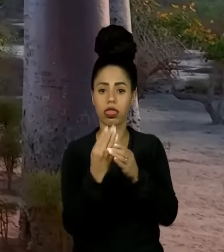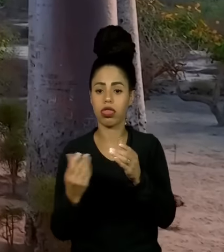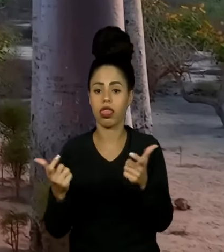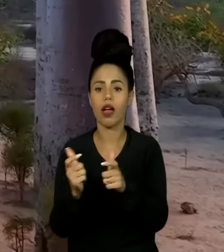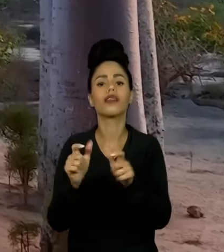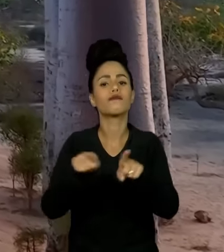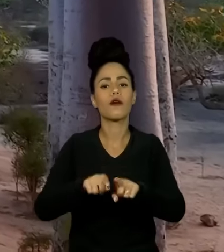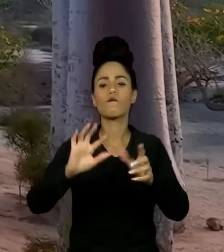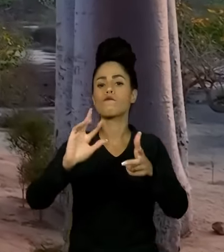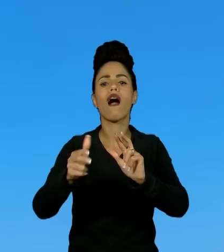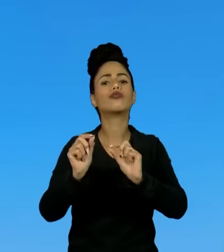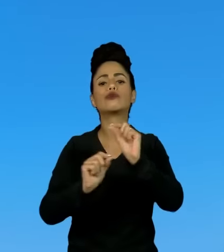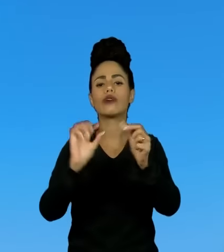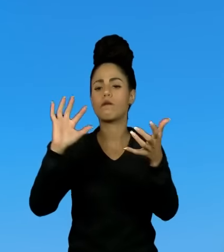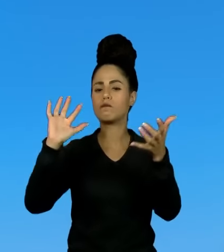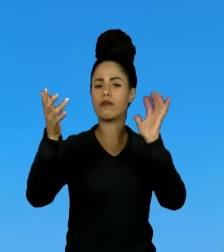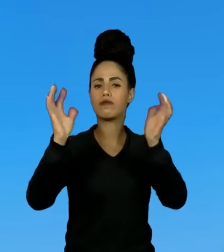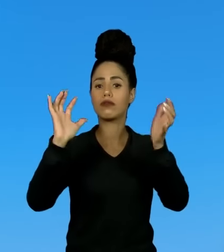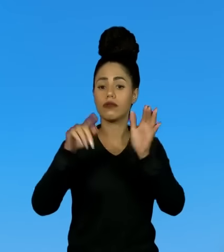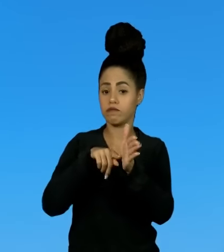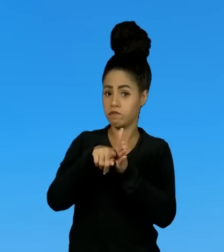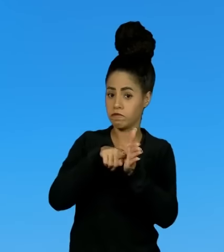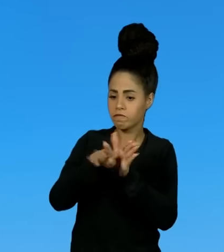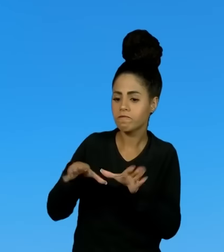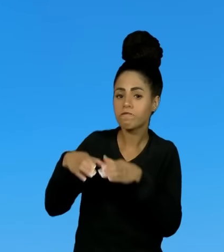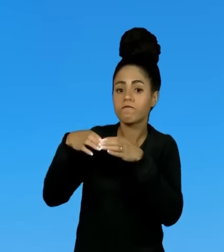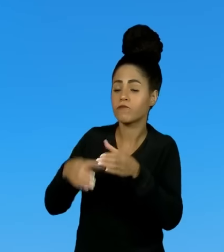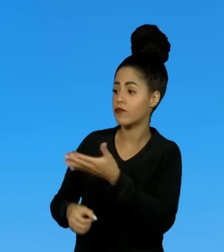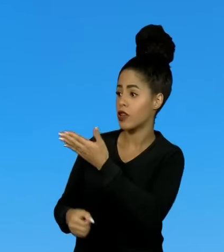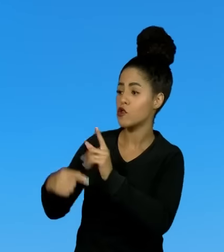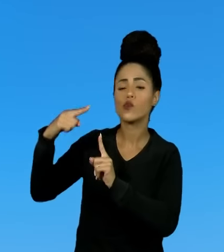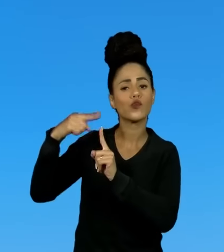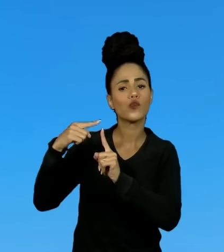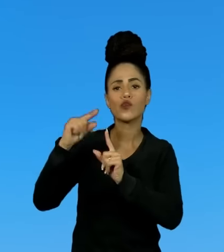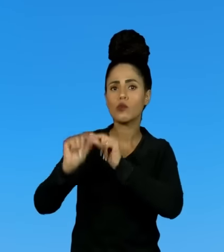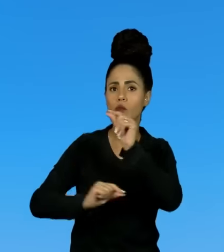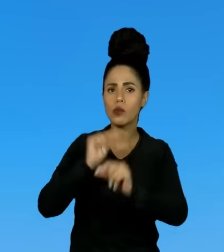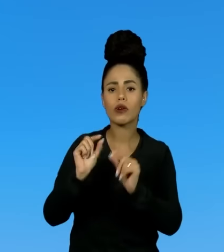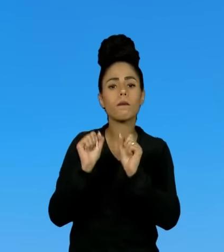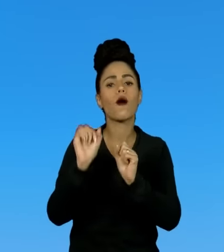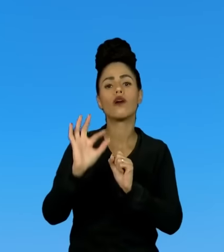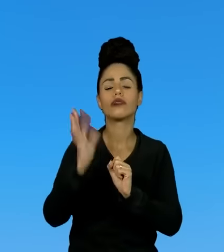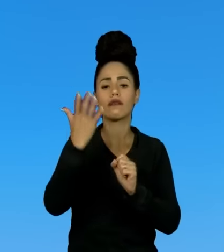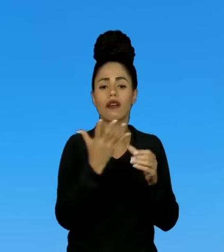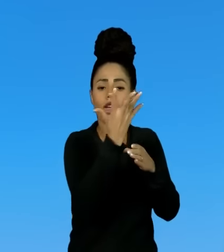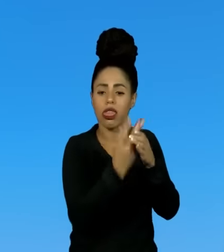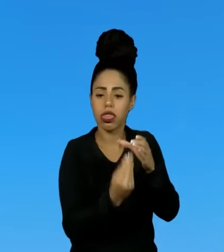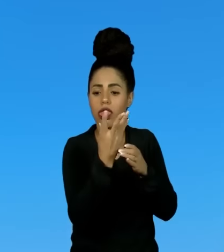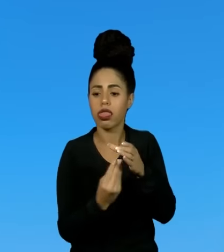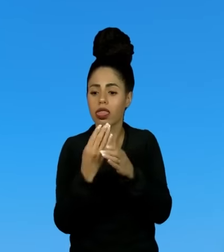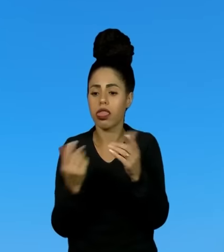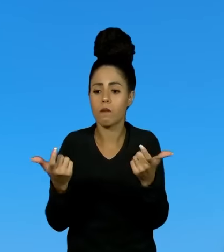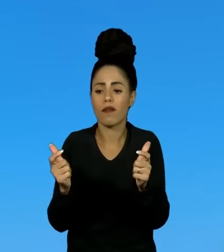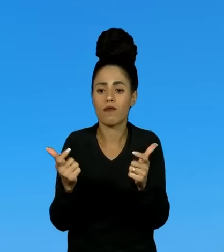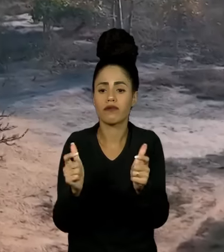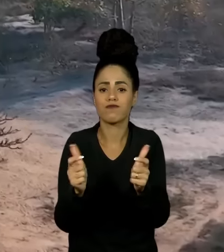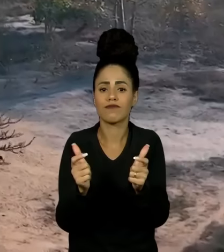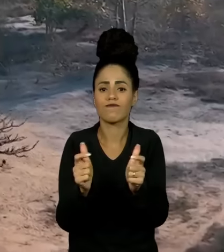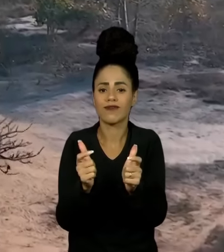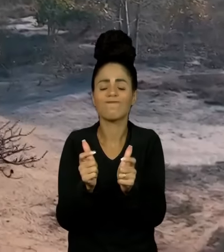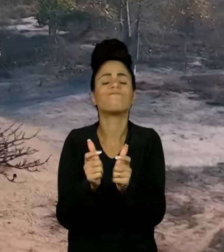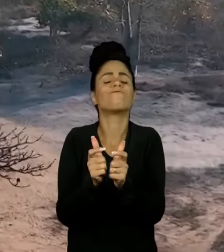mudanças climáticas. Os pesquisadores dizem que a espécie está mais perto da extinção do que se imaginava